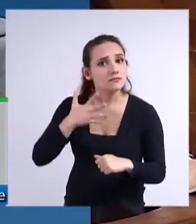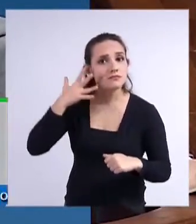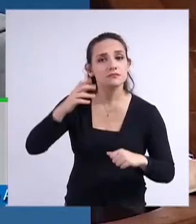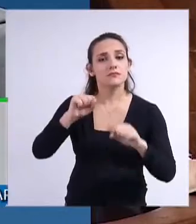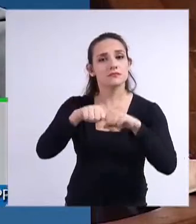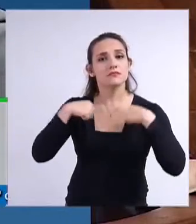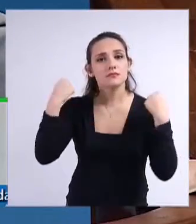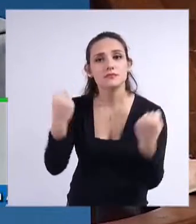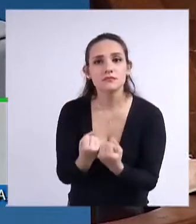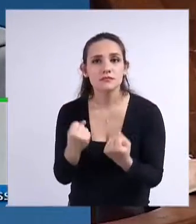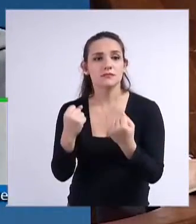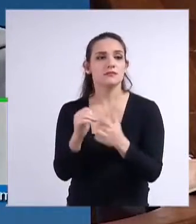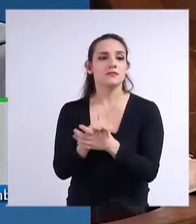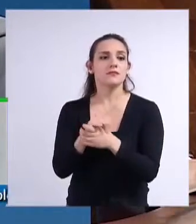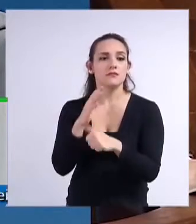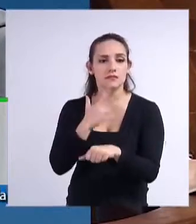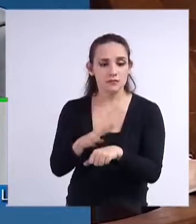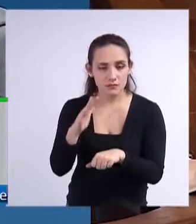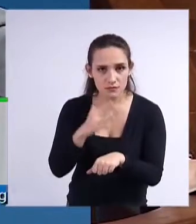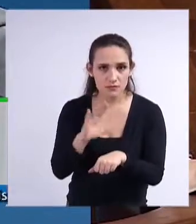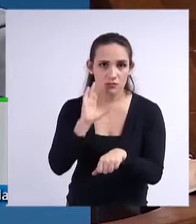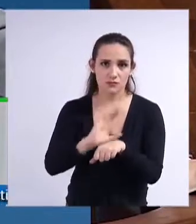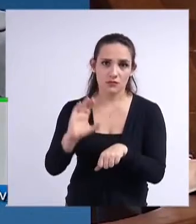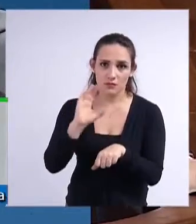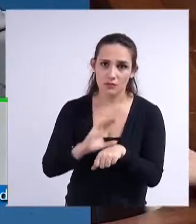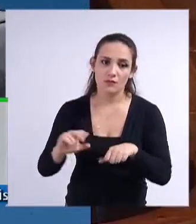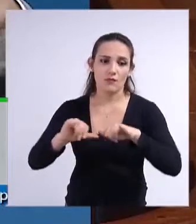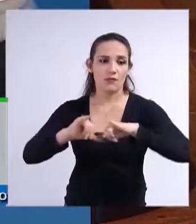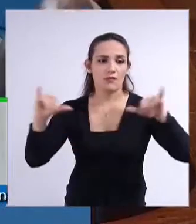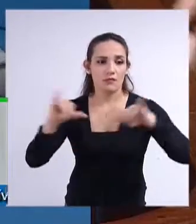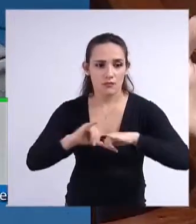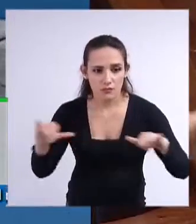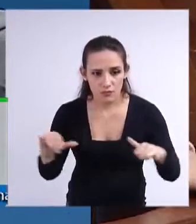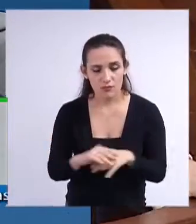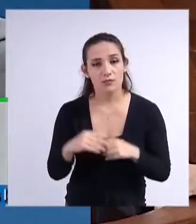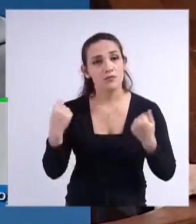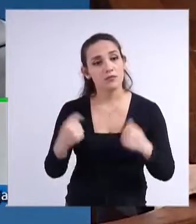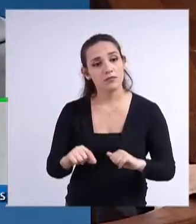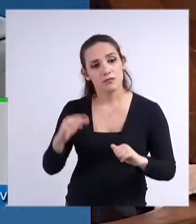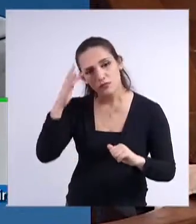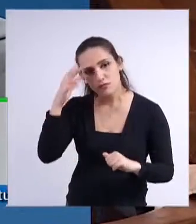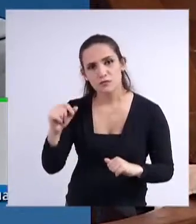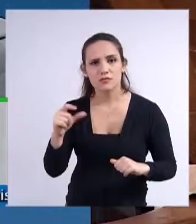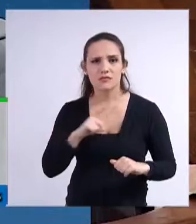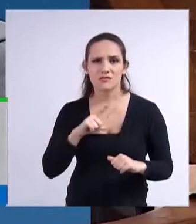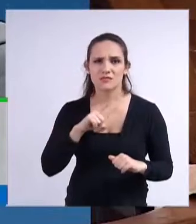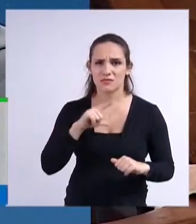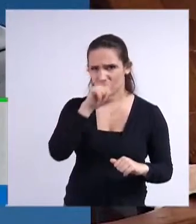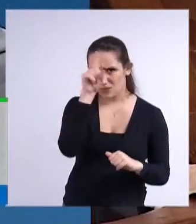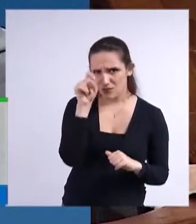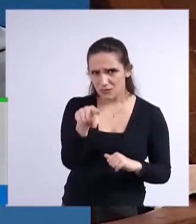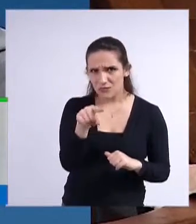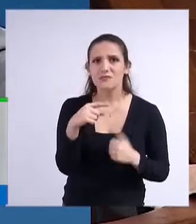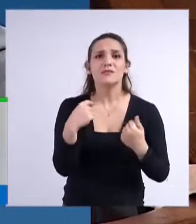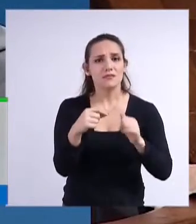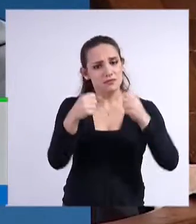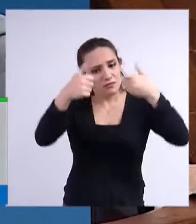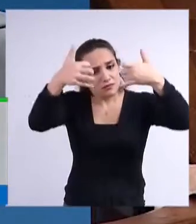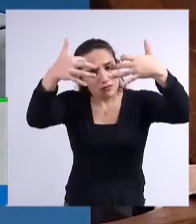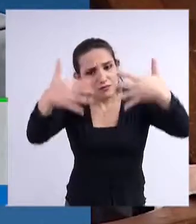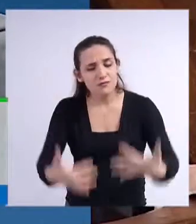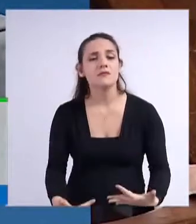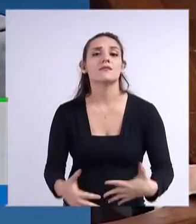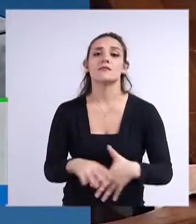seminários, simpósios informativos, elucidar dúvidas, porque a partir